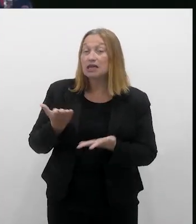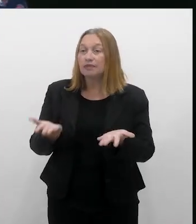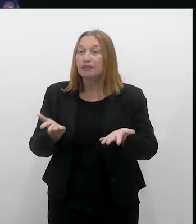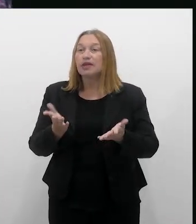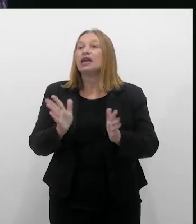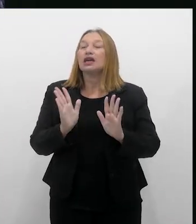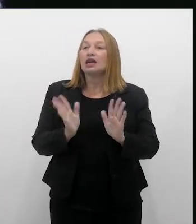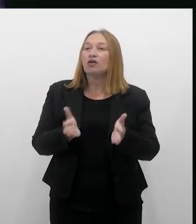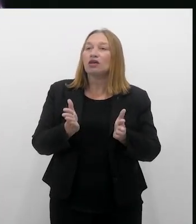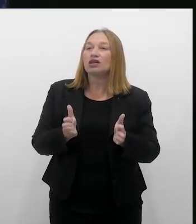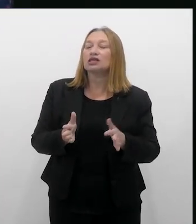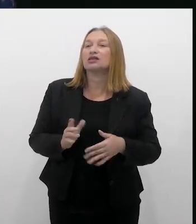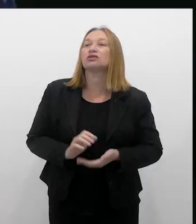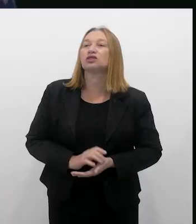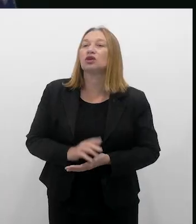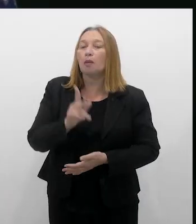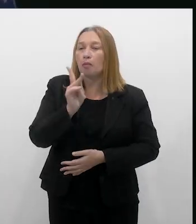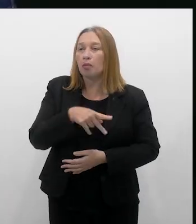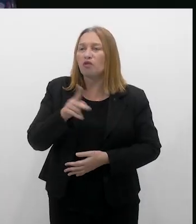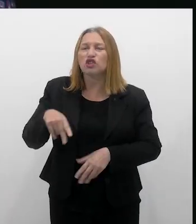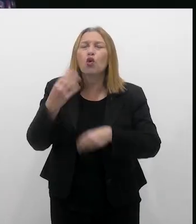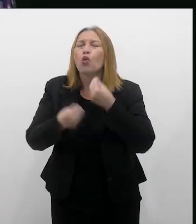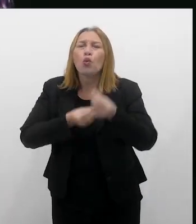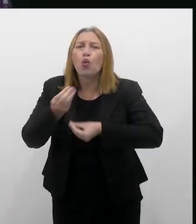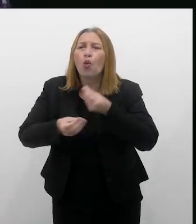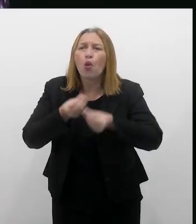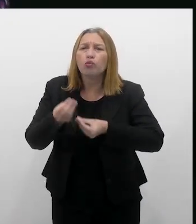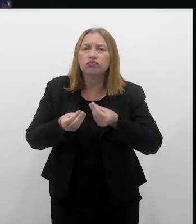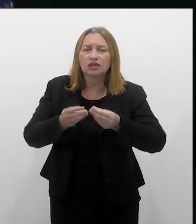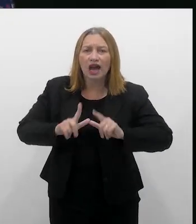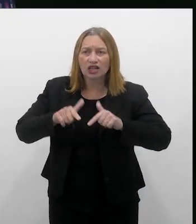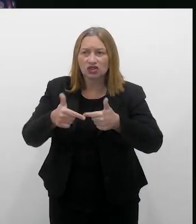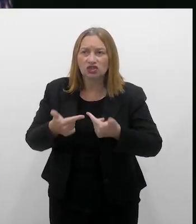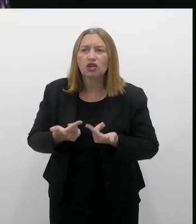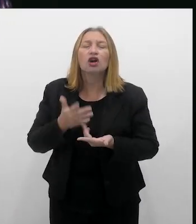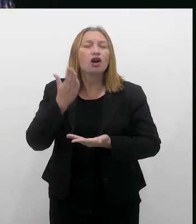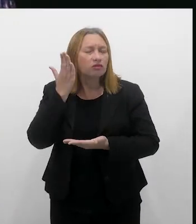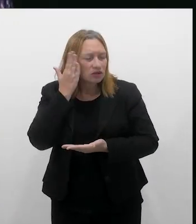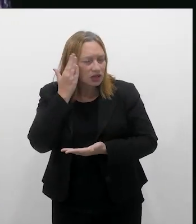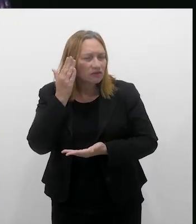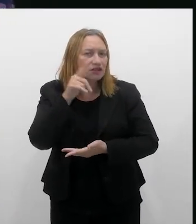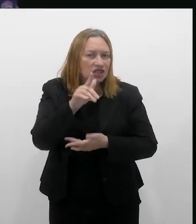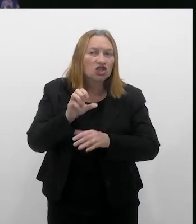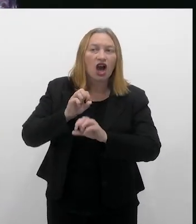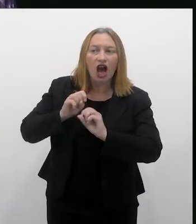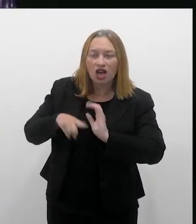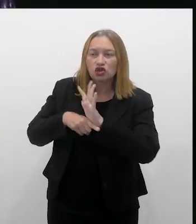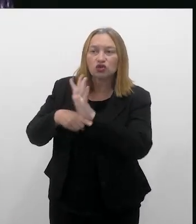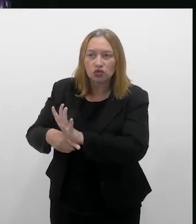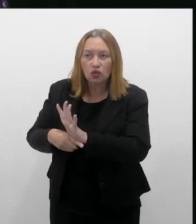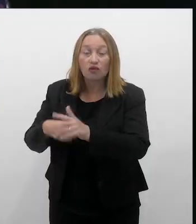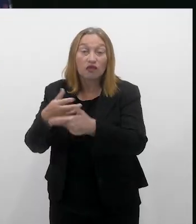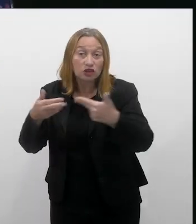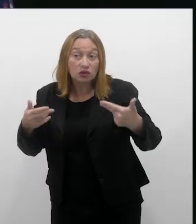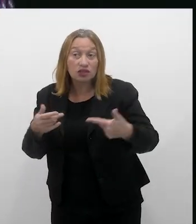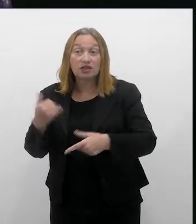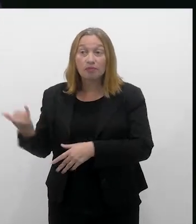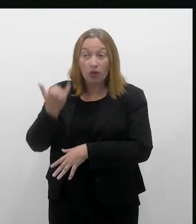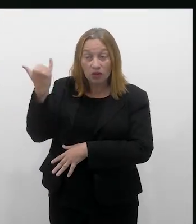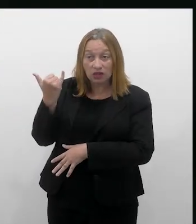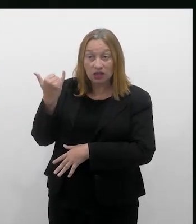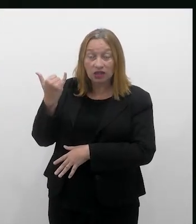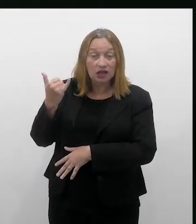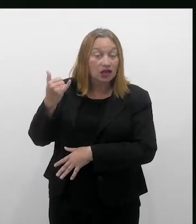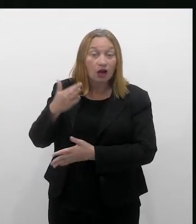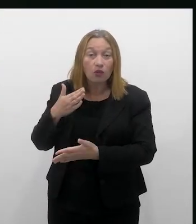E a questão dos docentes, secretária, como é que está funcionando isso? Eu sei que você já ajudou, já fez coisas importantes para eles, que